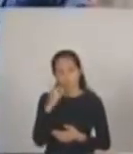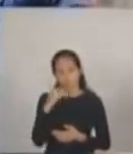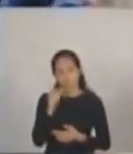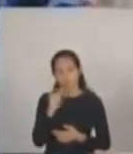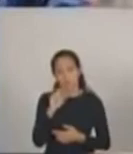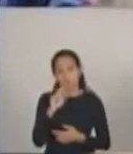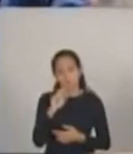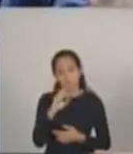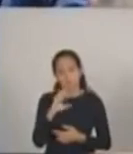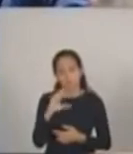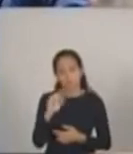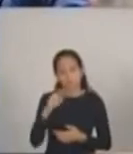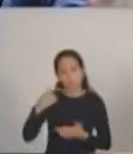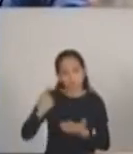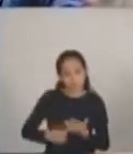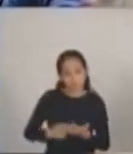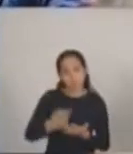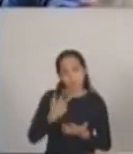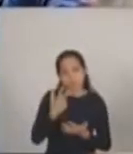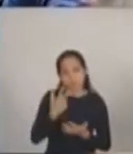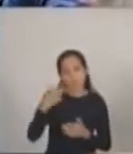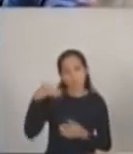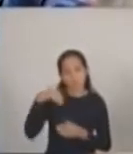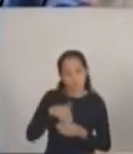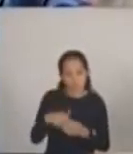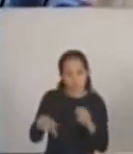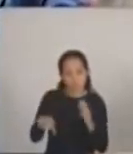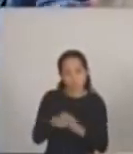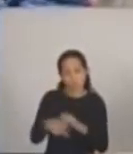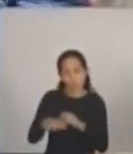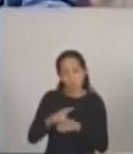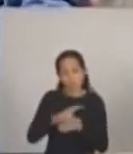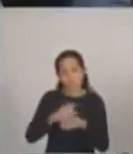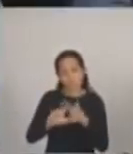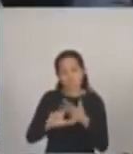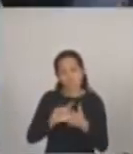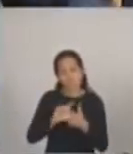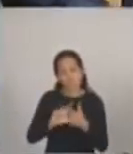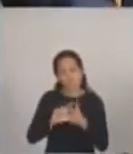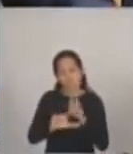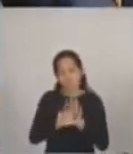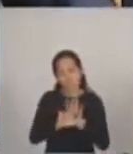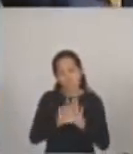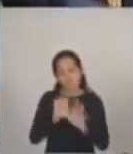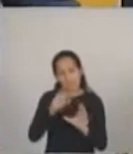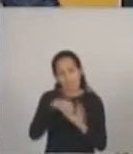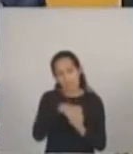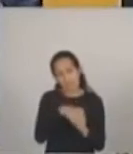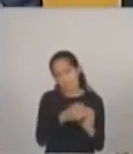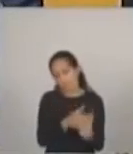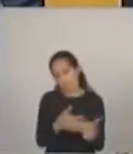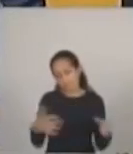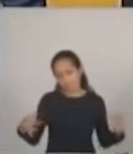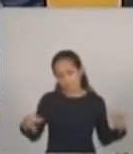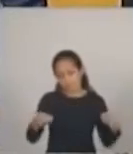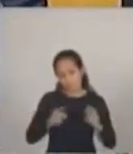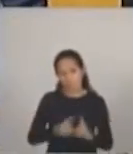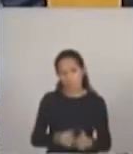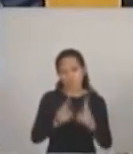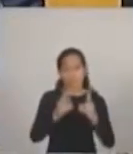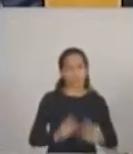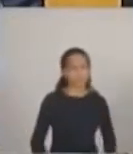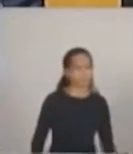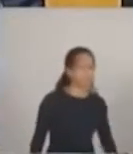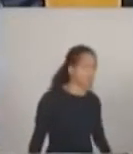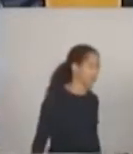o deputado Marcelo confirma à mesa diretora que o voto dele é pela constitucionalidade, legalidade, boa técnica legislativa e prosseguimento da matéria. É